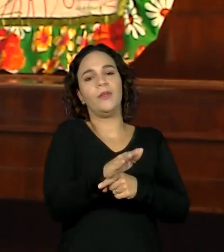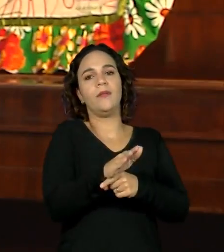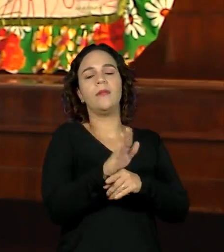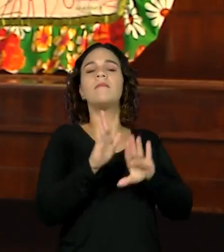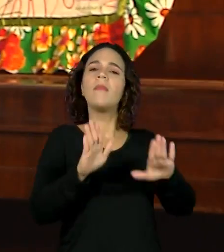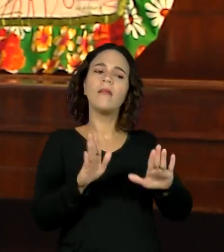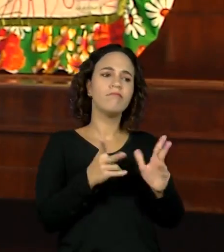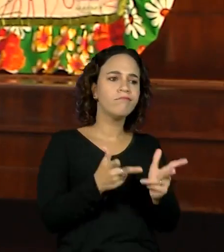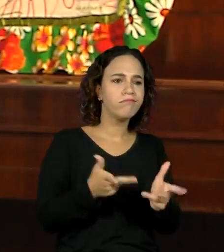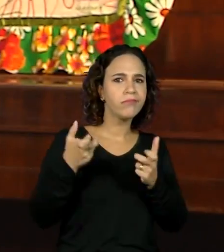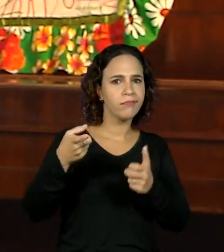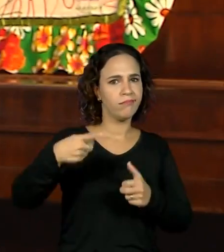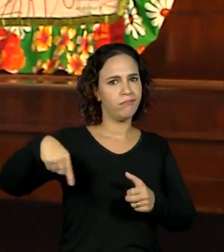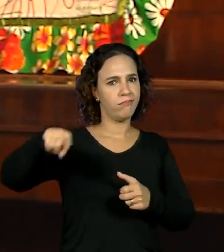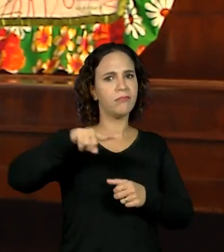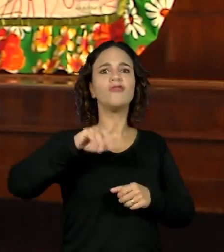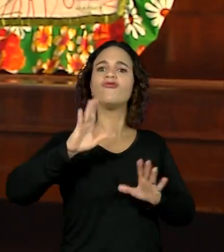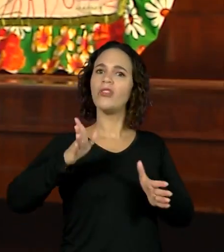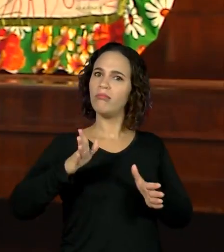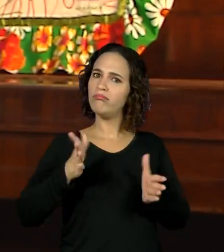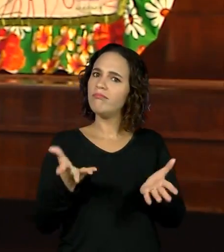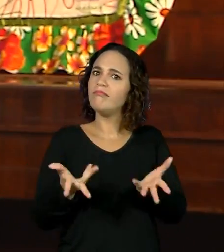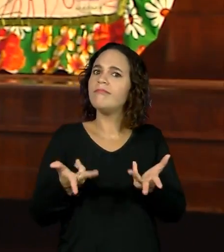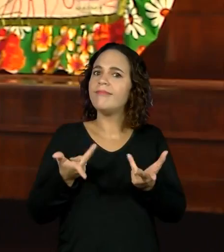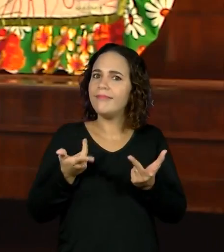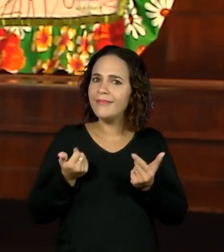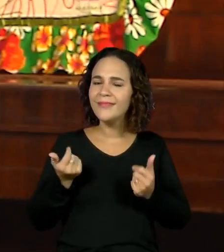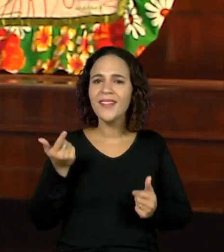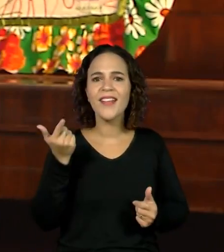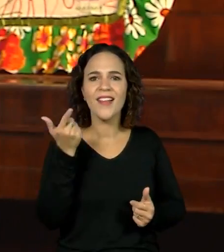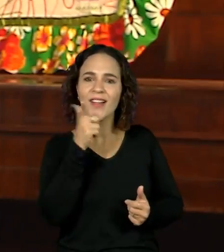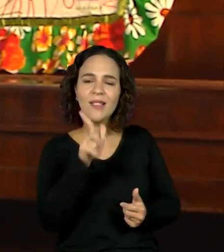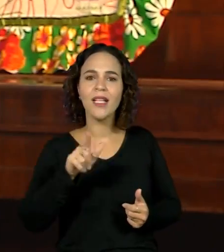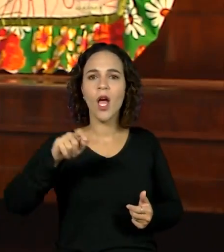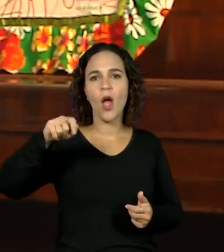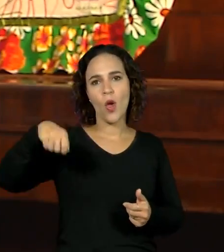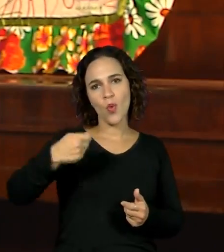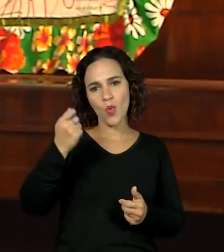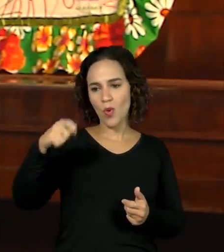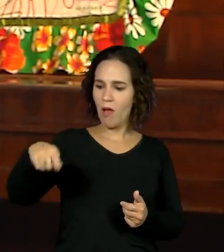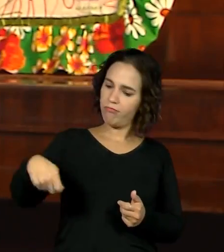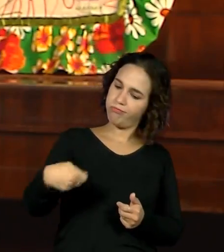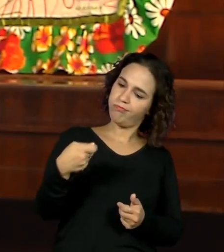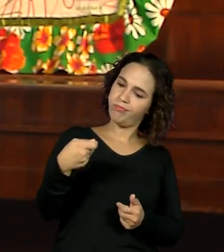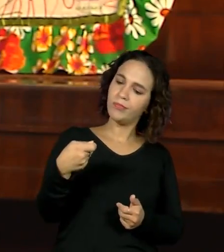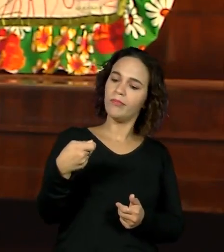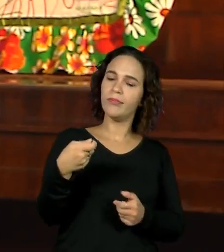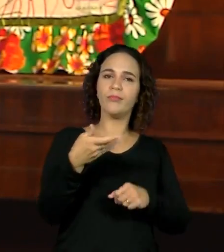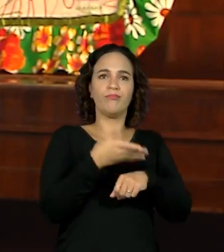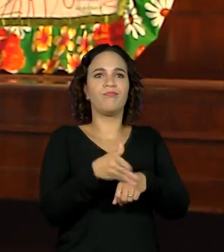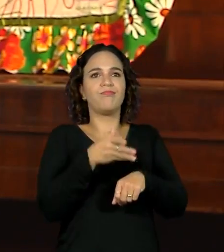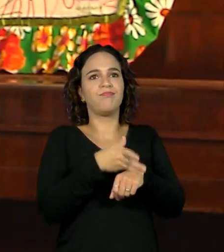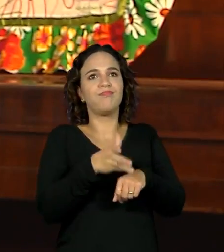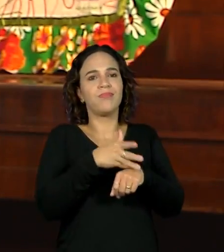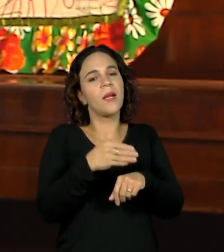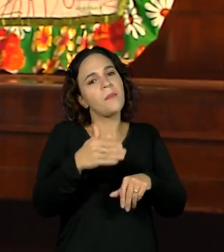para perceber que elas têm bastante habilidade, né? Já em segurar a colher, e esse é um exercício que vai ficando cada vez mais fácil. Mas